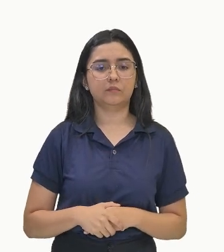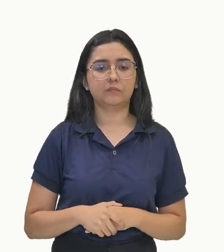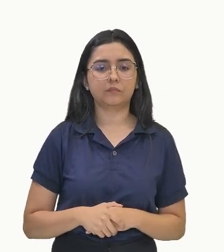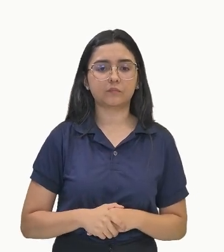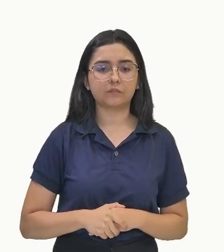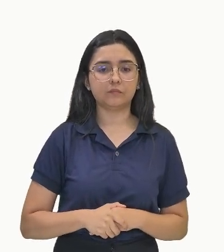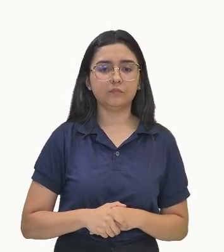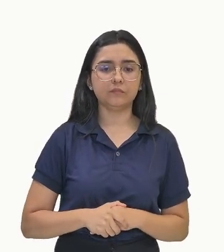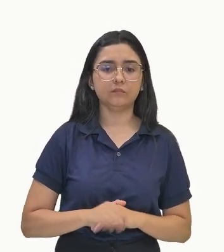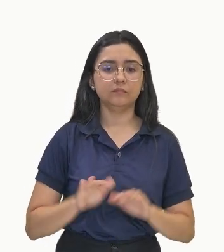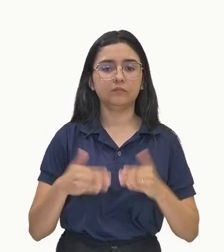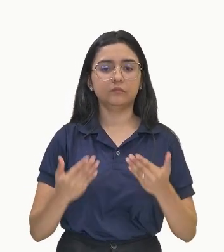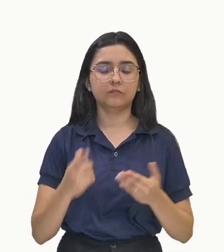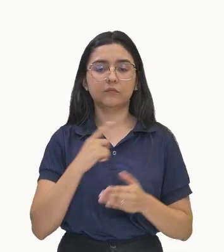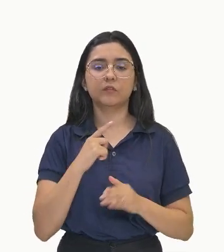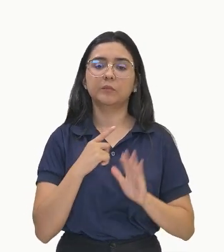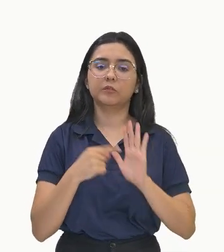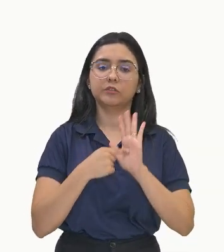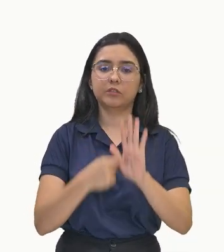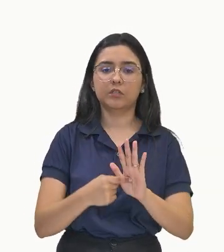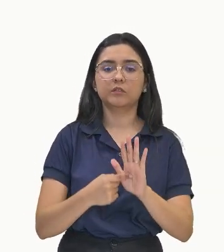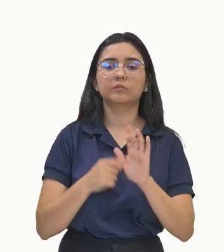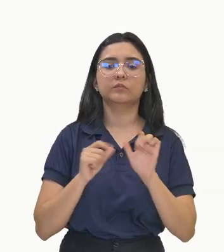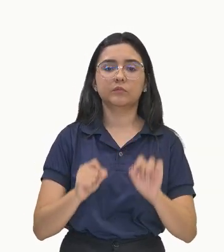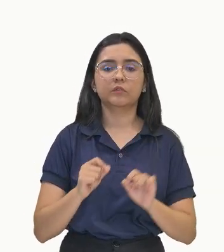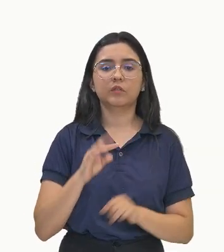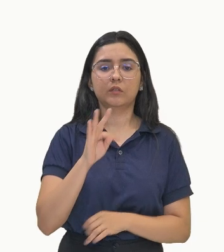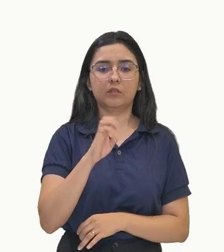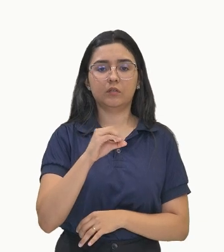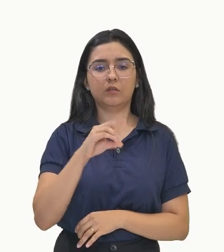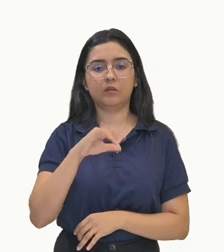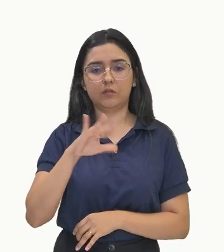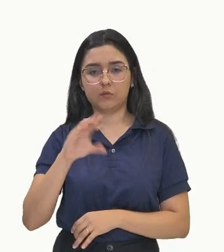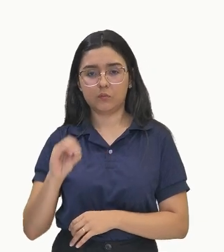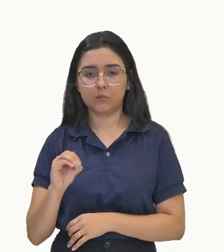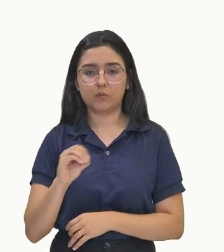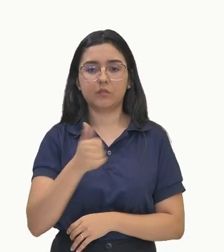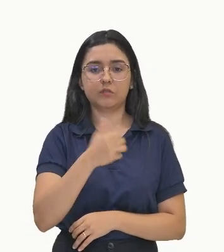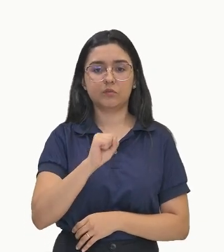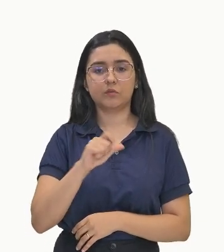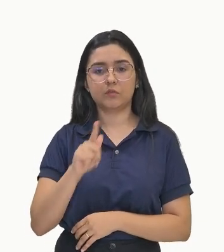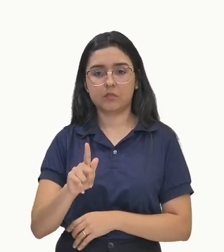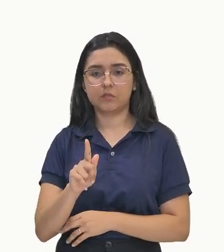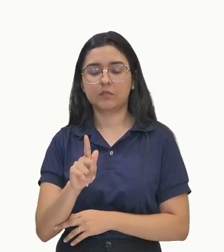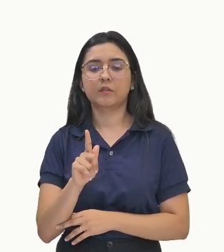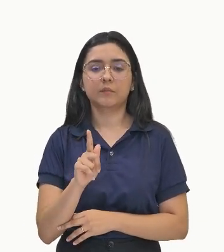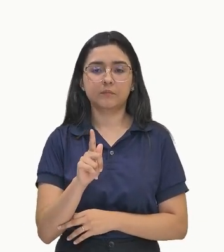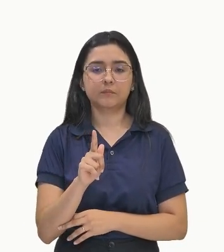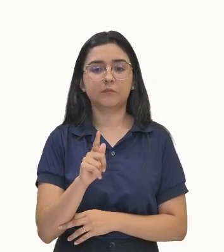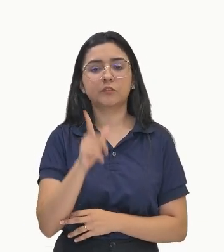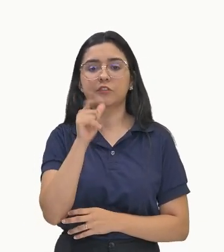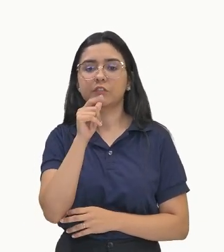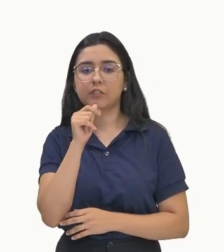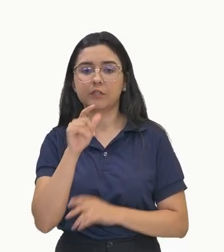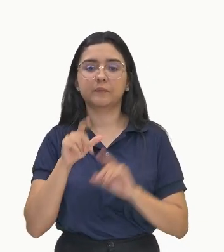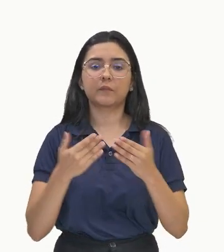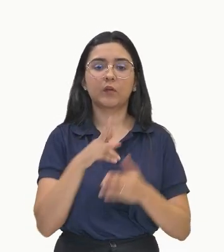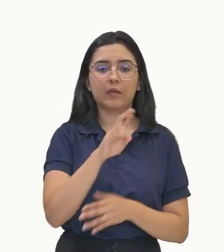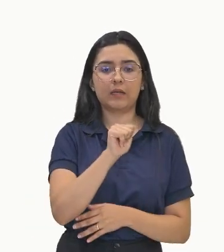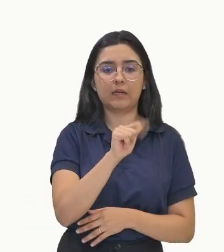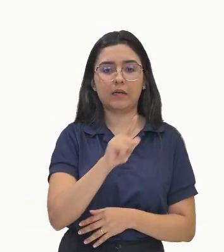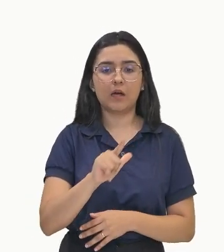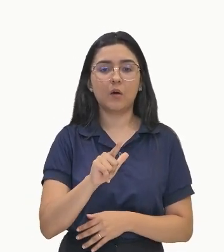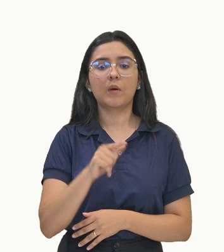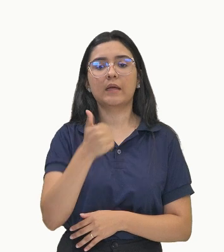dados o rendimento teórico é este, 18 gramas de água. Rendimento real é 15 gramas